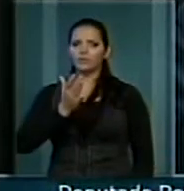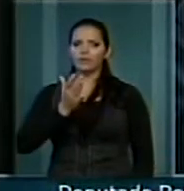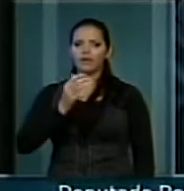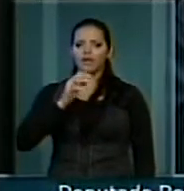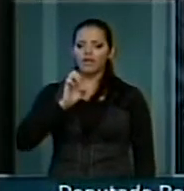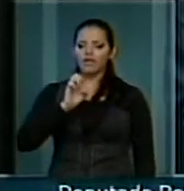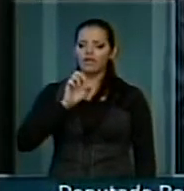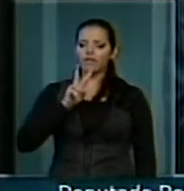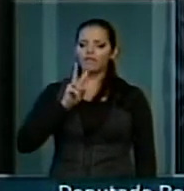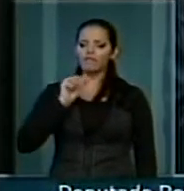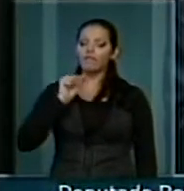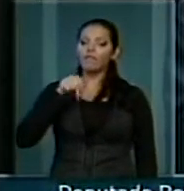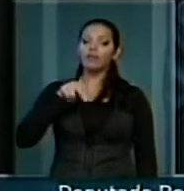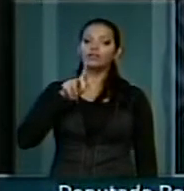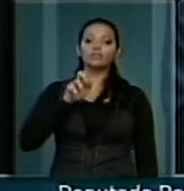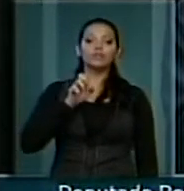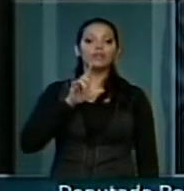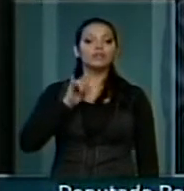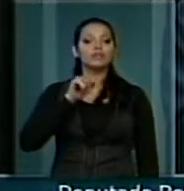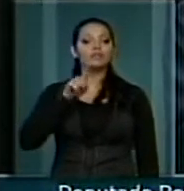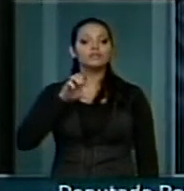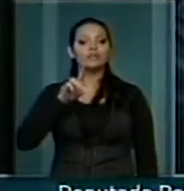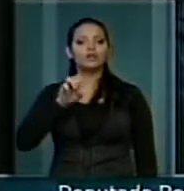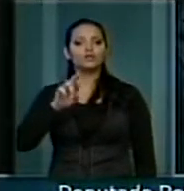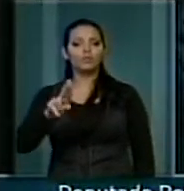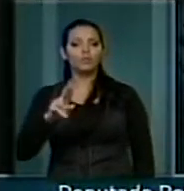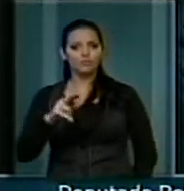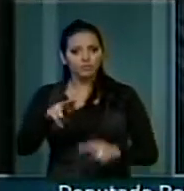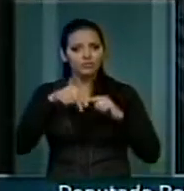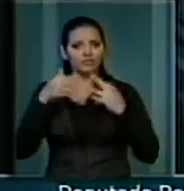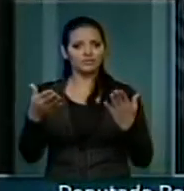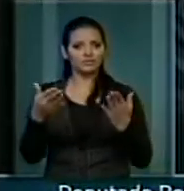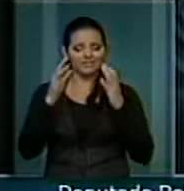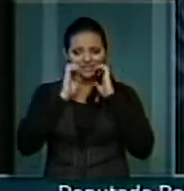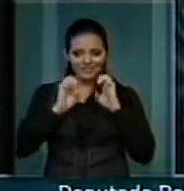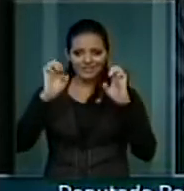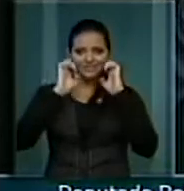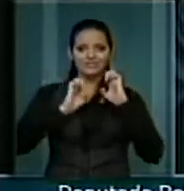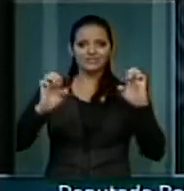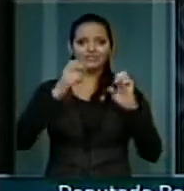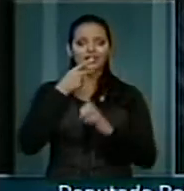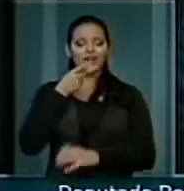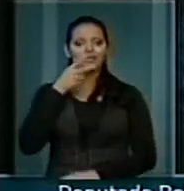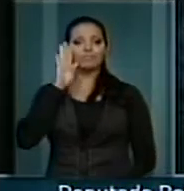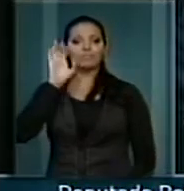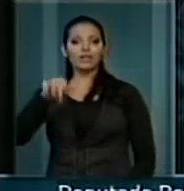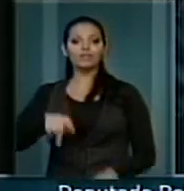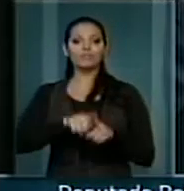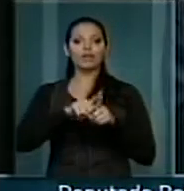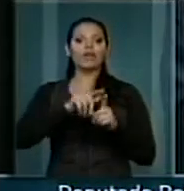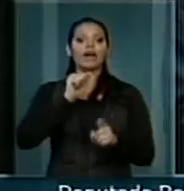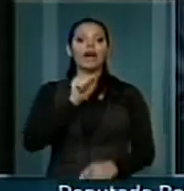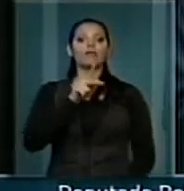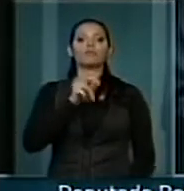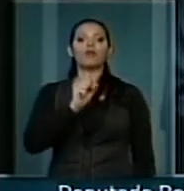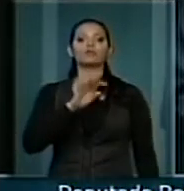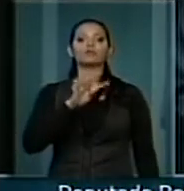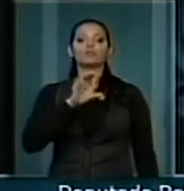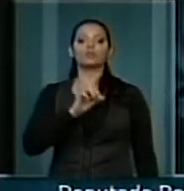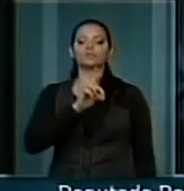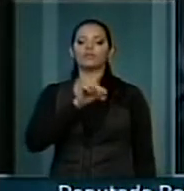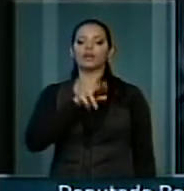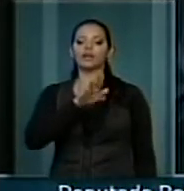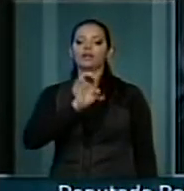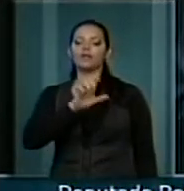um evangelizador. E a exemplo dele também, o apóstolo Doriel de Oliveira, fundador